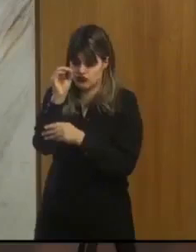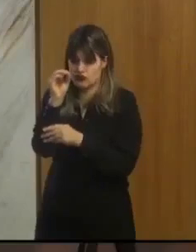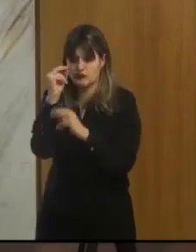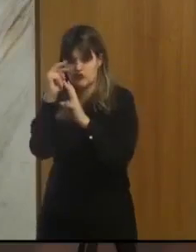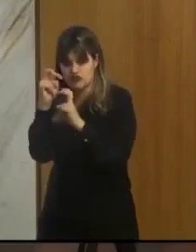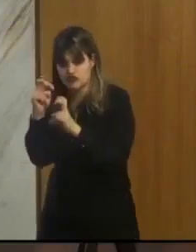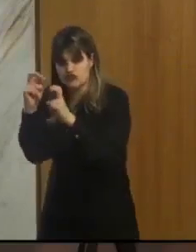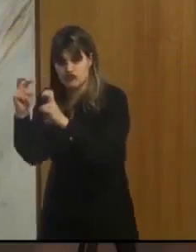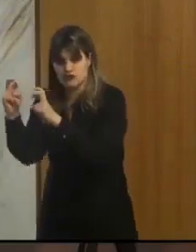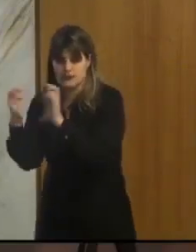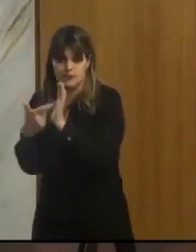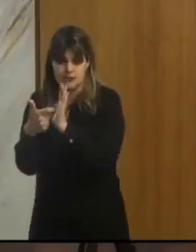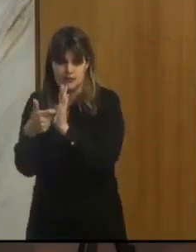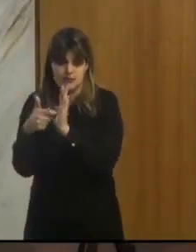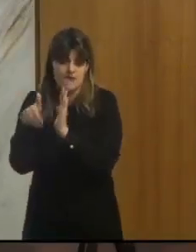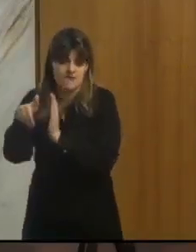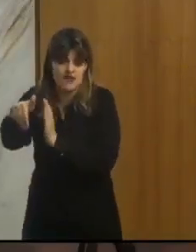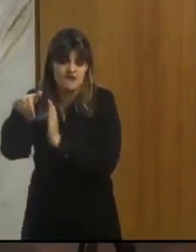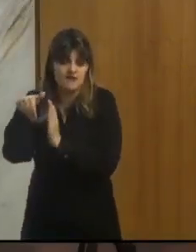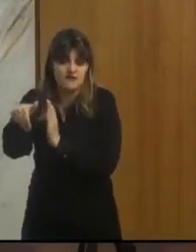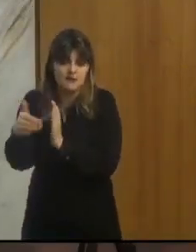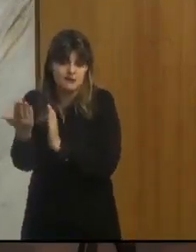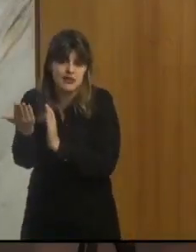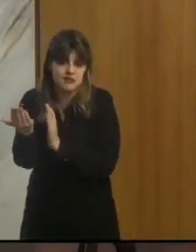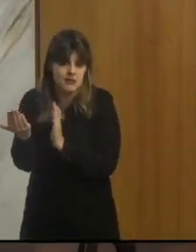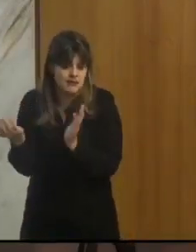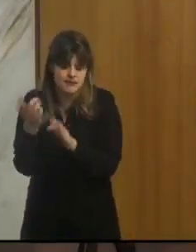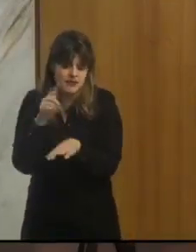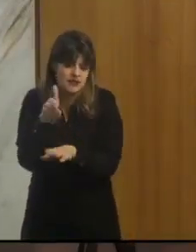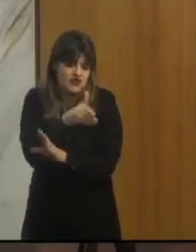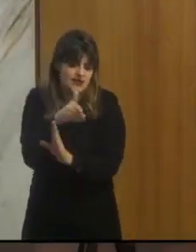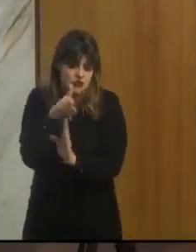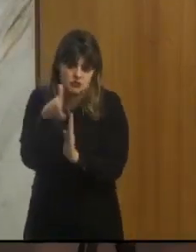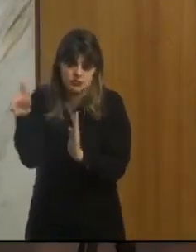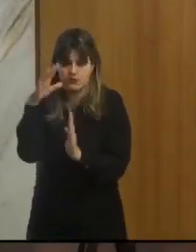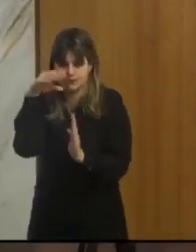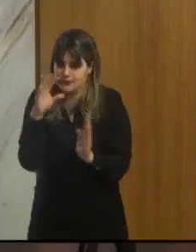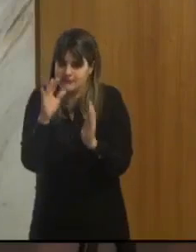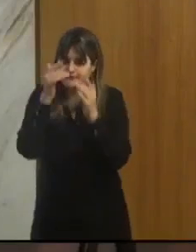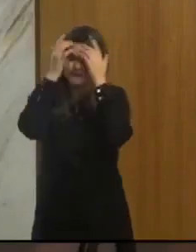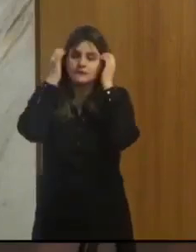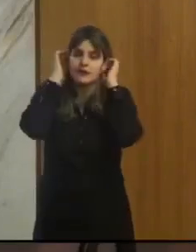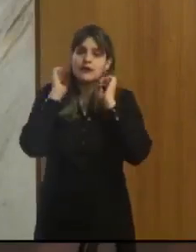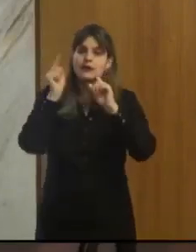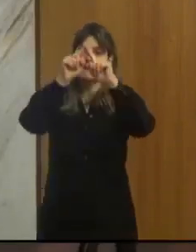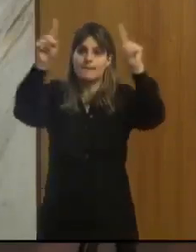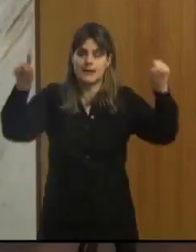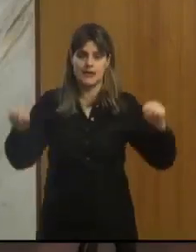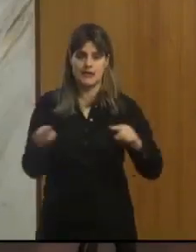e que estará por fazer ainda desde essa altura, não sei. Este painel de